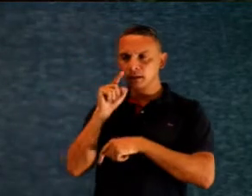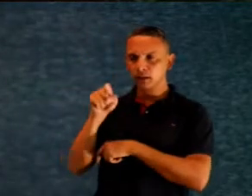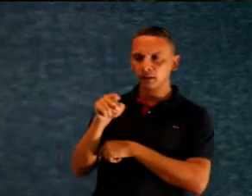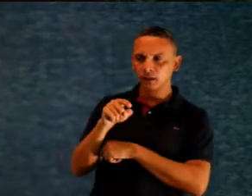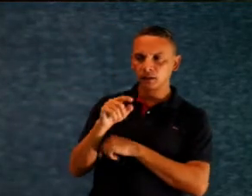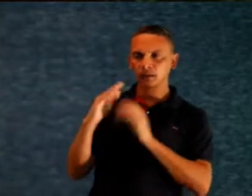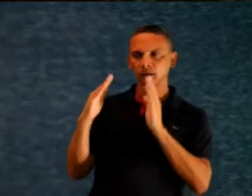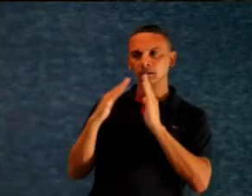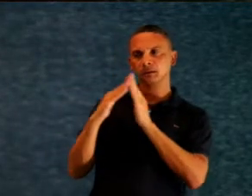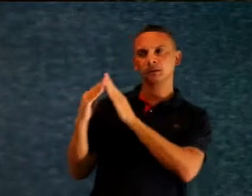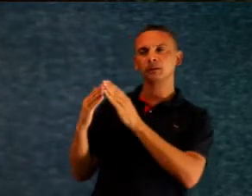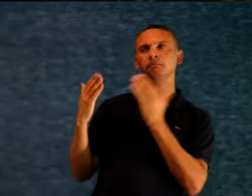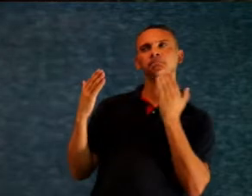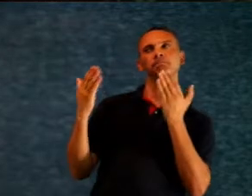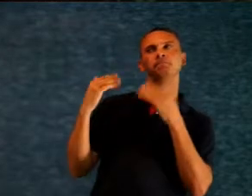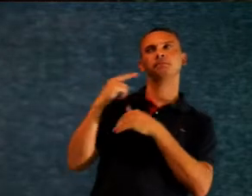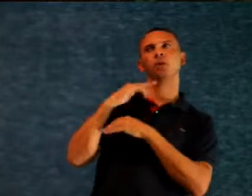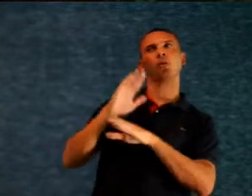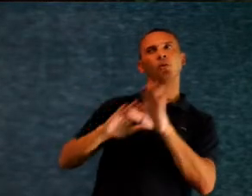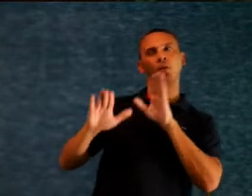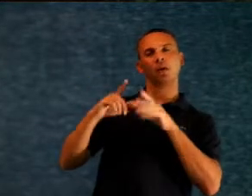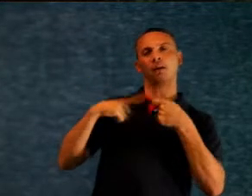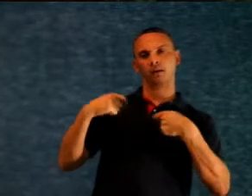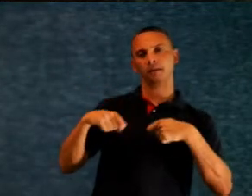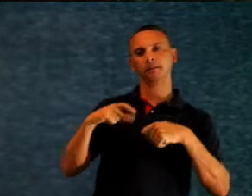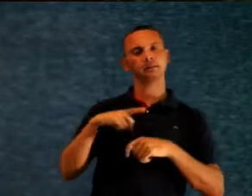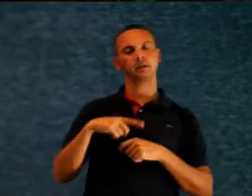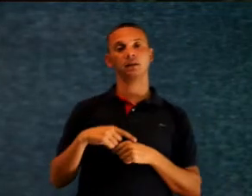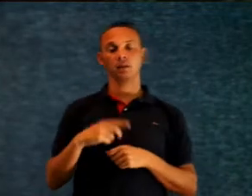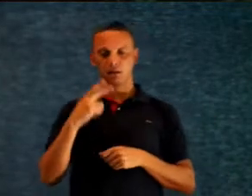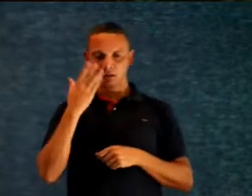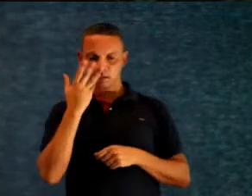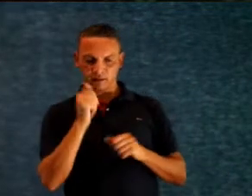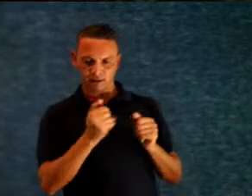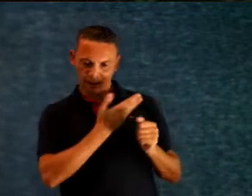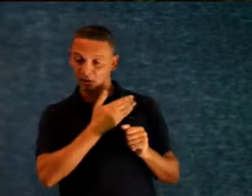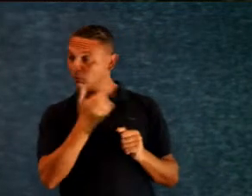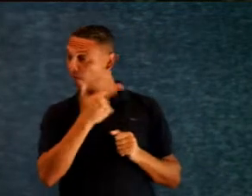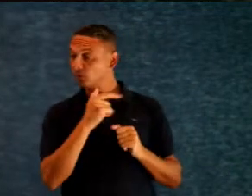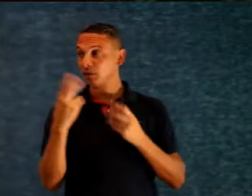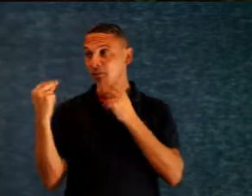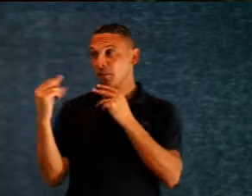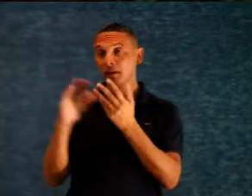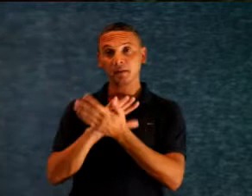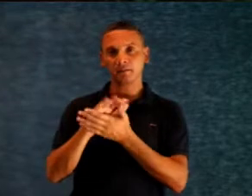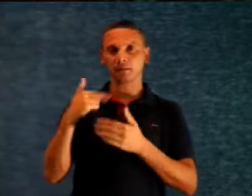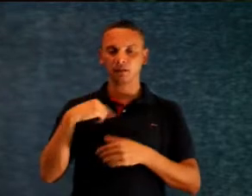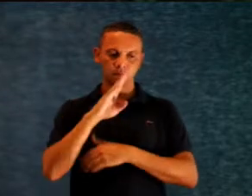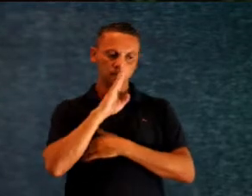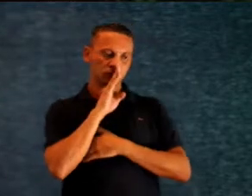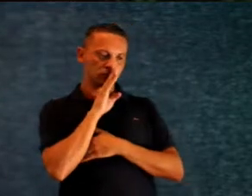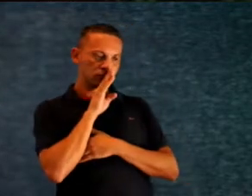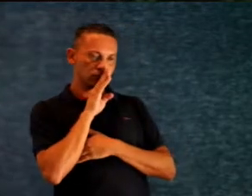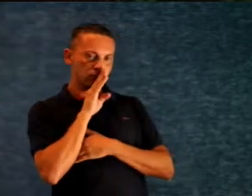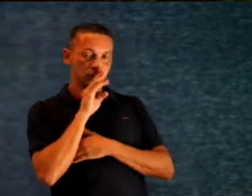desconfiavam dos vizinhos provincianos, se negaram a conversar comigo. Ao notar meu desconcerto,